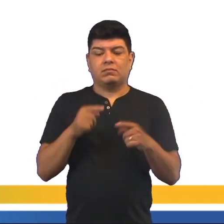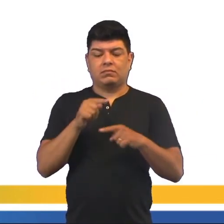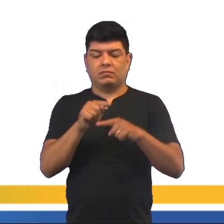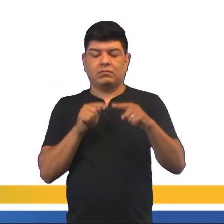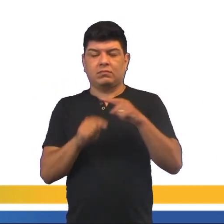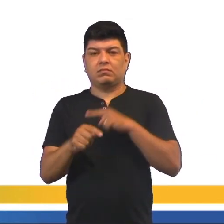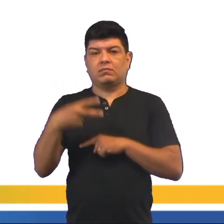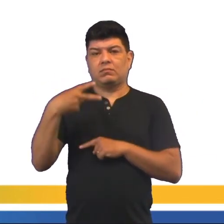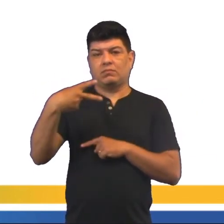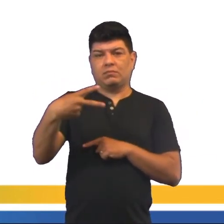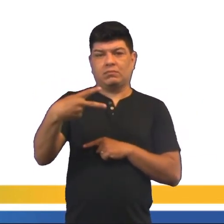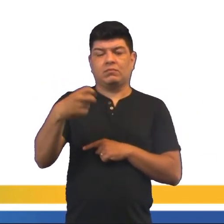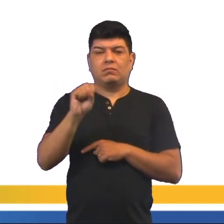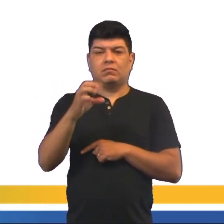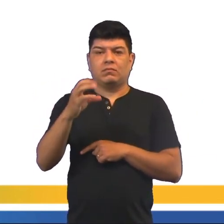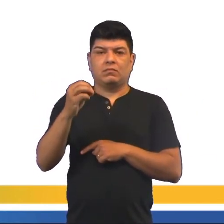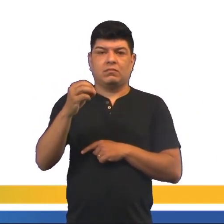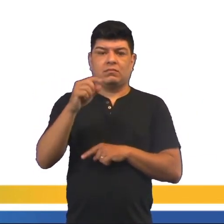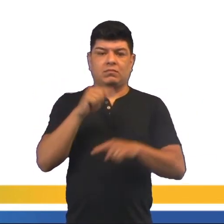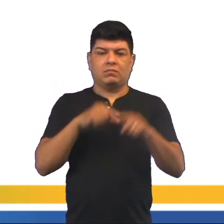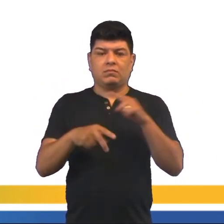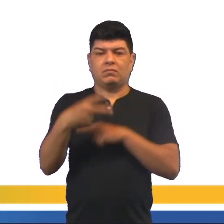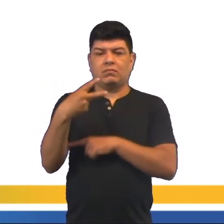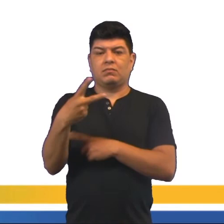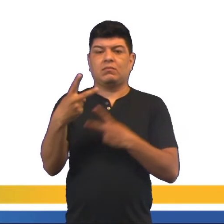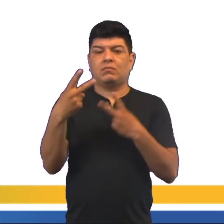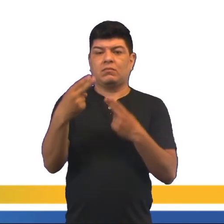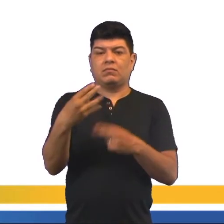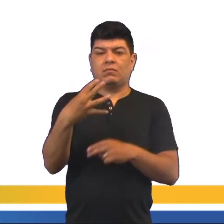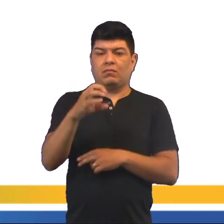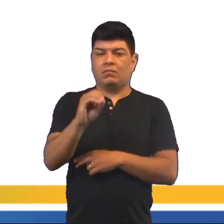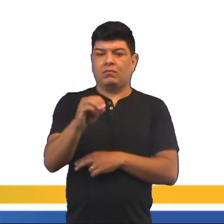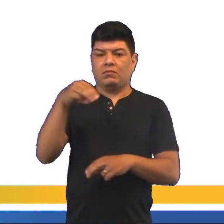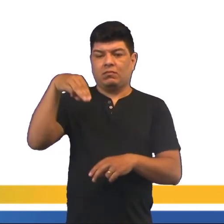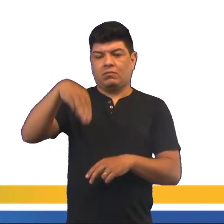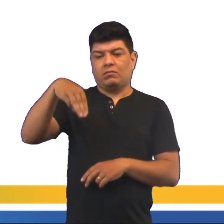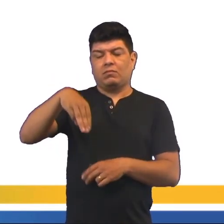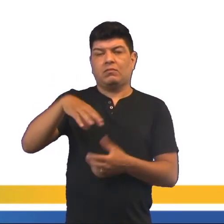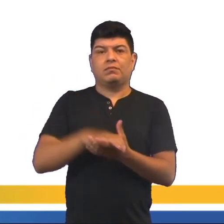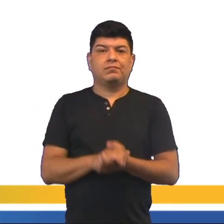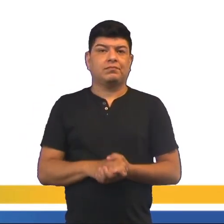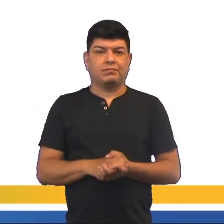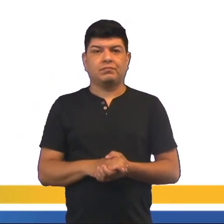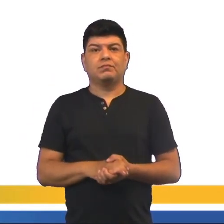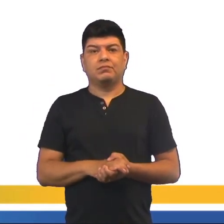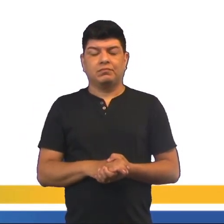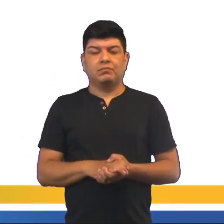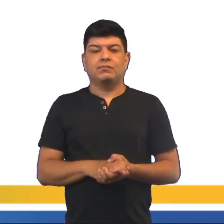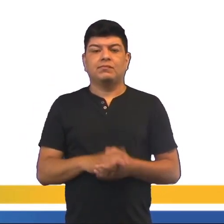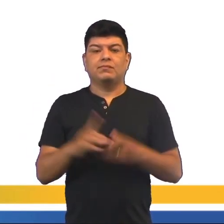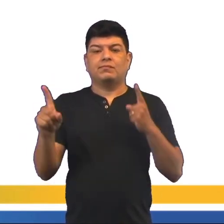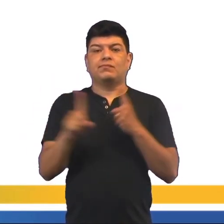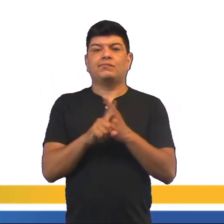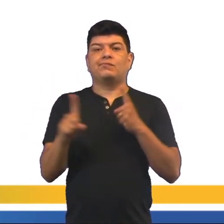dividir por 2, 80 dividido por 2 vai ser igual a 40 metros. E aí ela vai